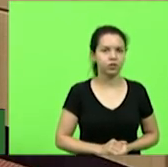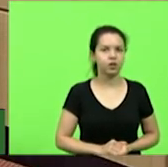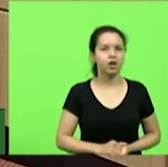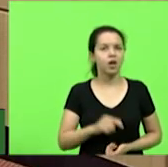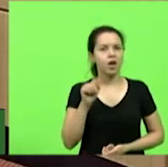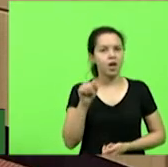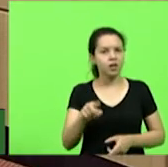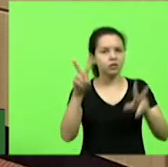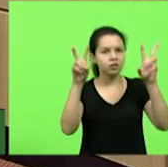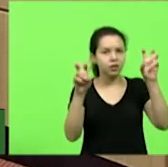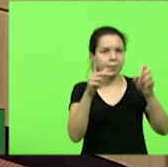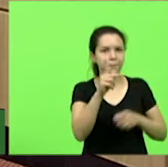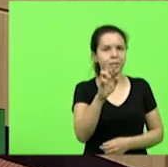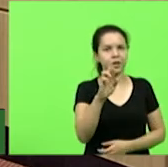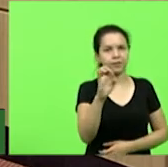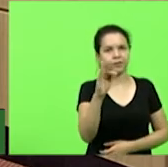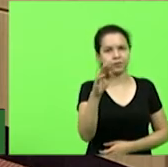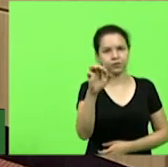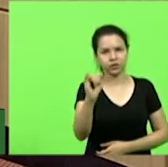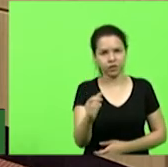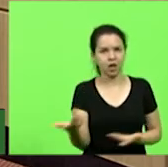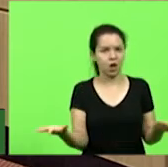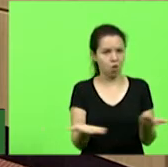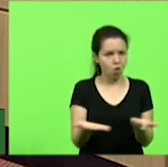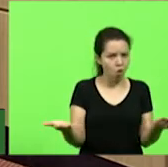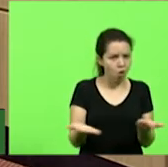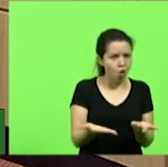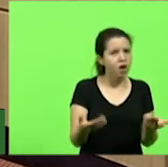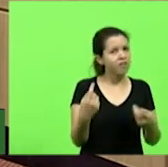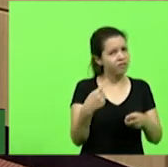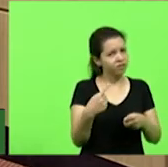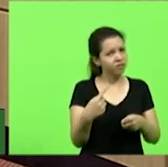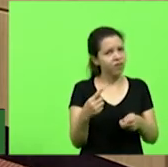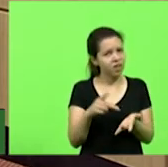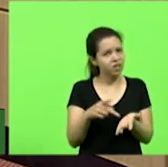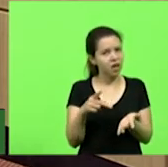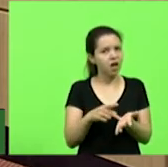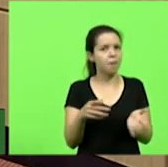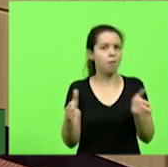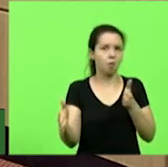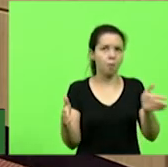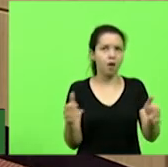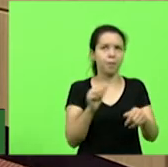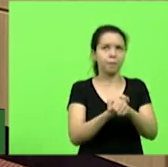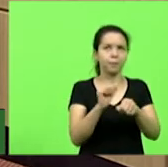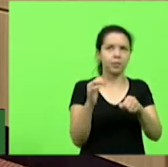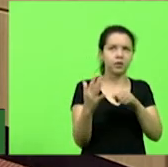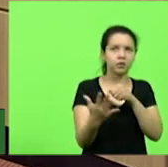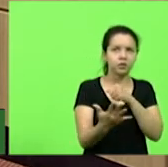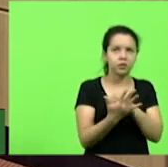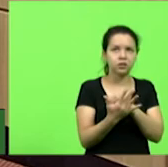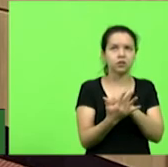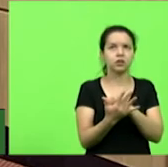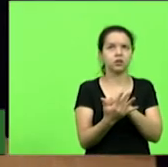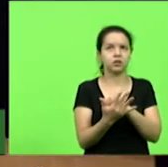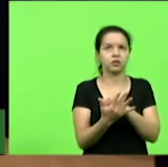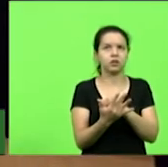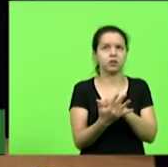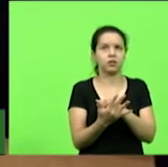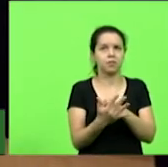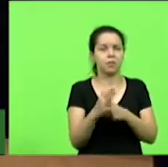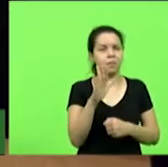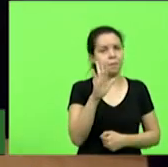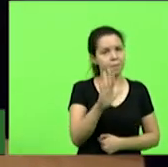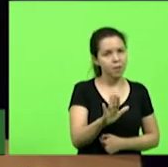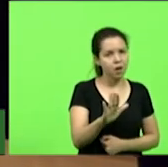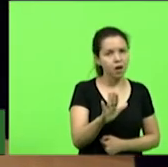chama atenção. Claro que agora nós estamos num momento de pandemia e é um pouco diferente. Mas, em tese, os 8 anos